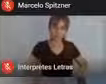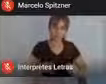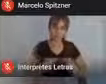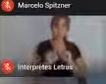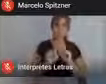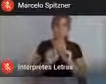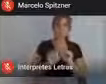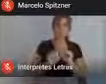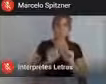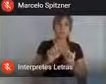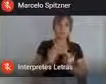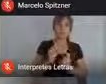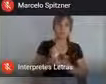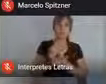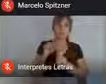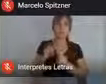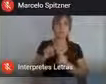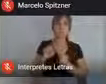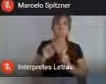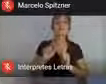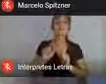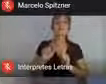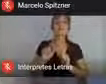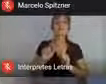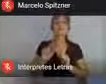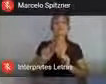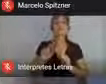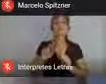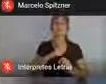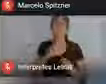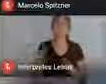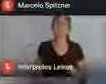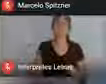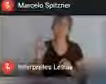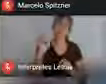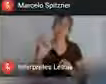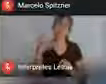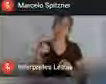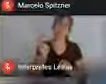pequeno nicho é muito importante e tem muito valor.